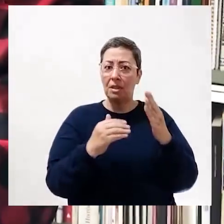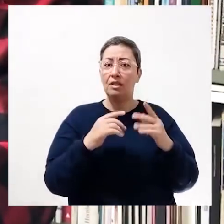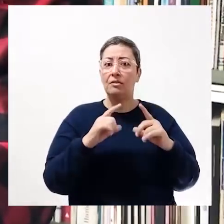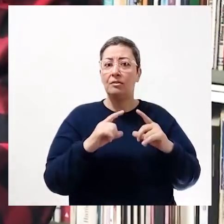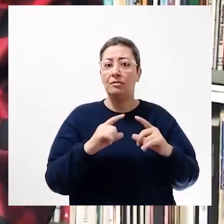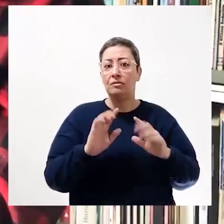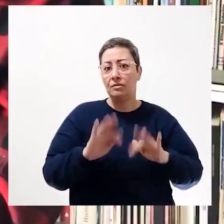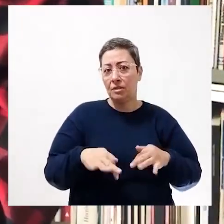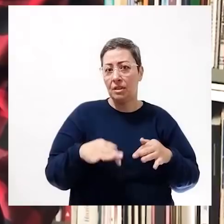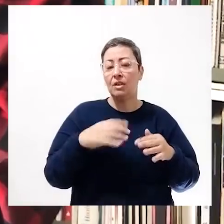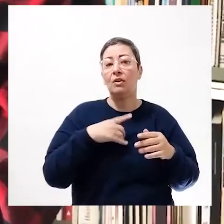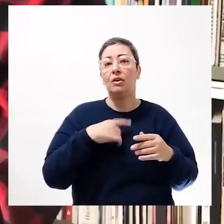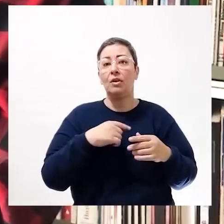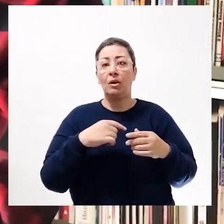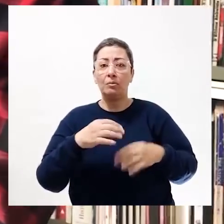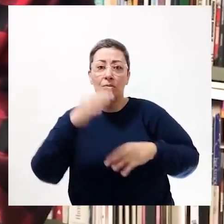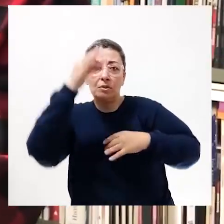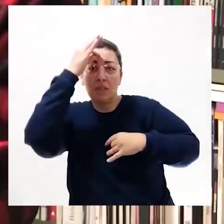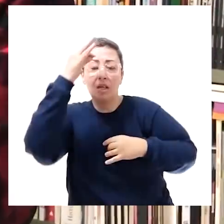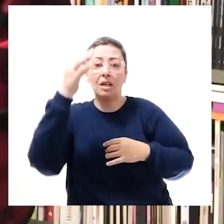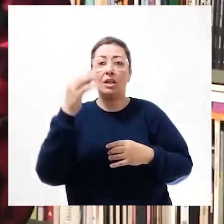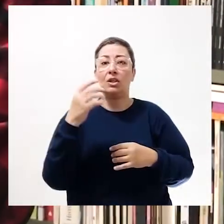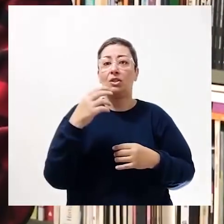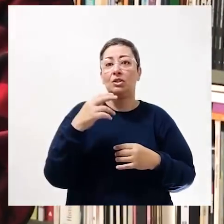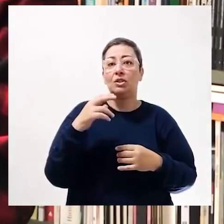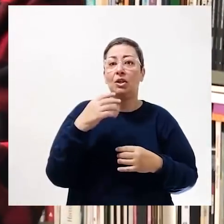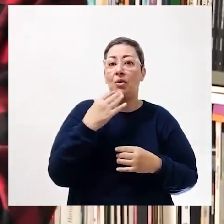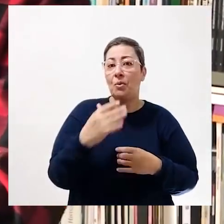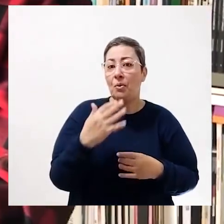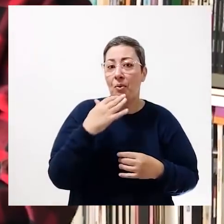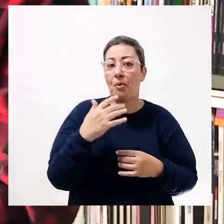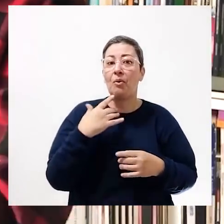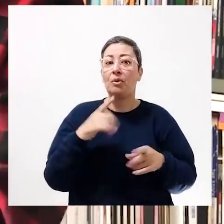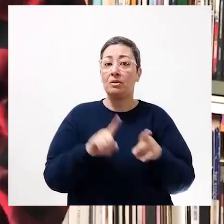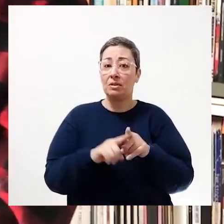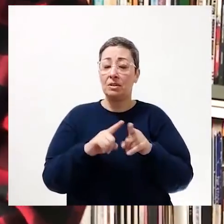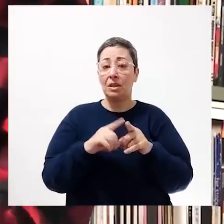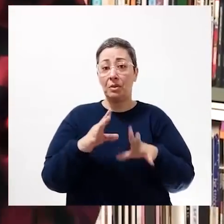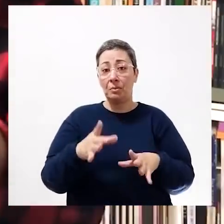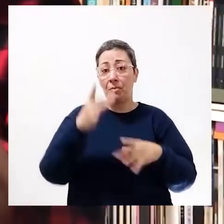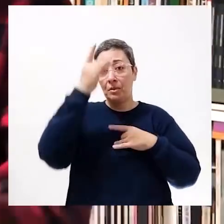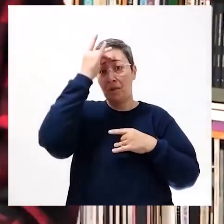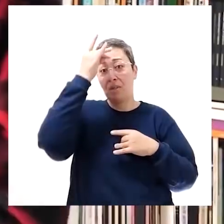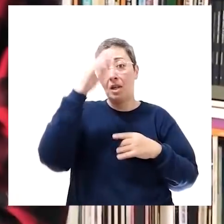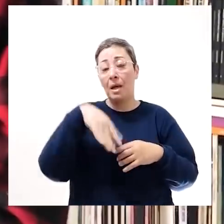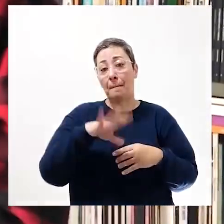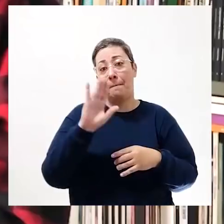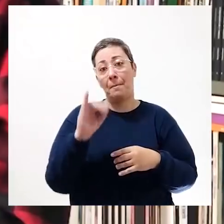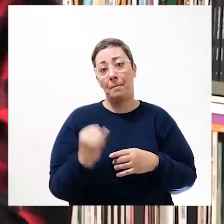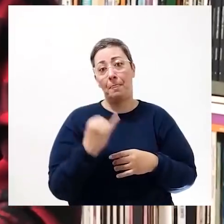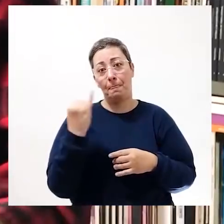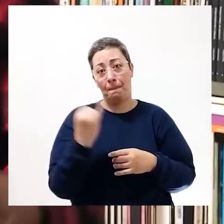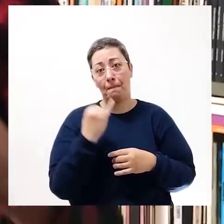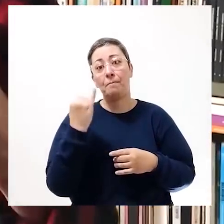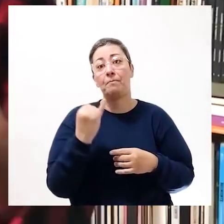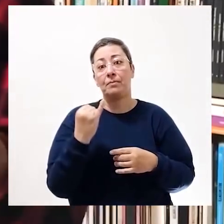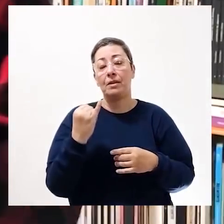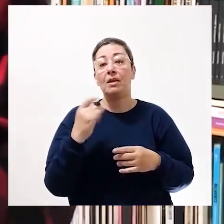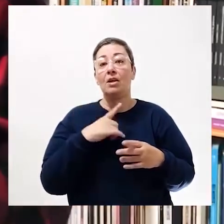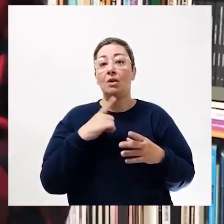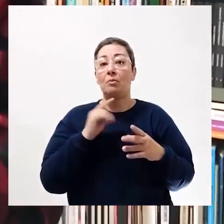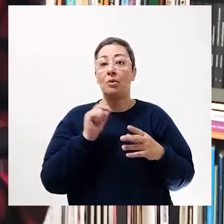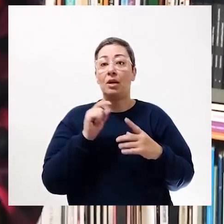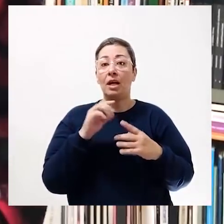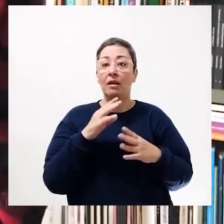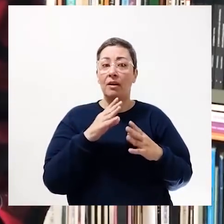fim, com personagens, com cores, tá? E o personagem é a coisa mais importante. O